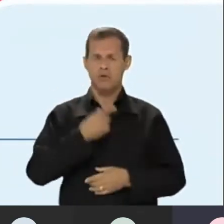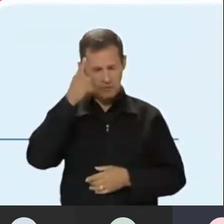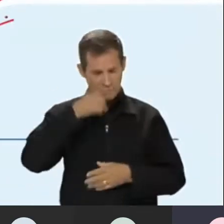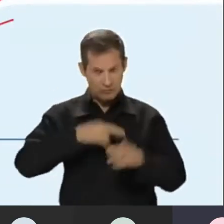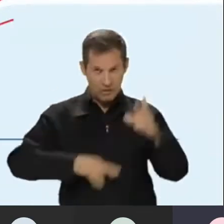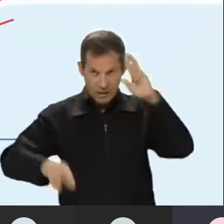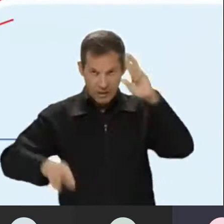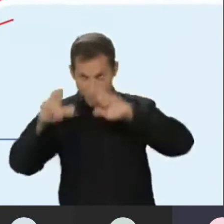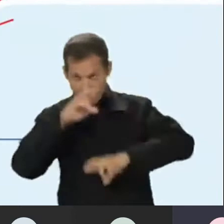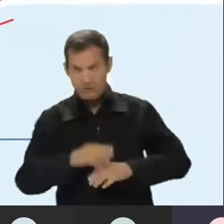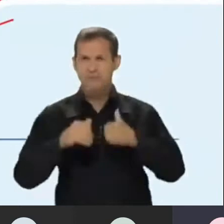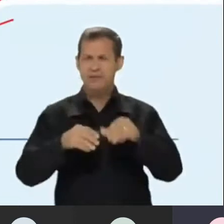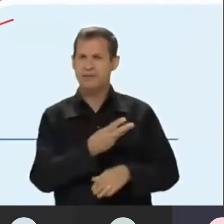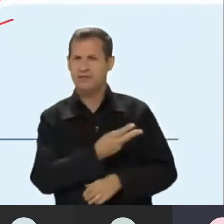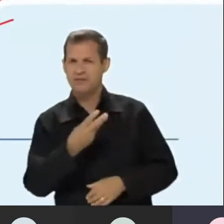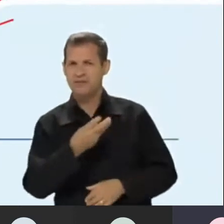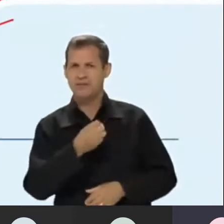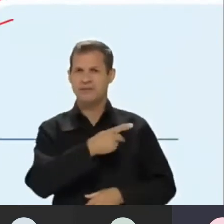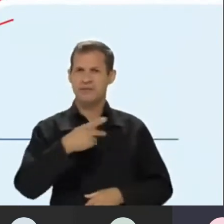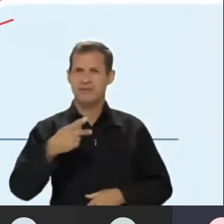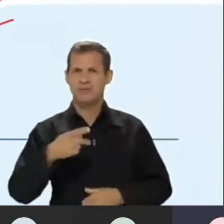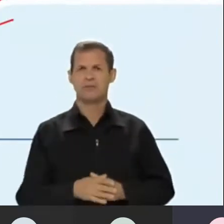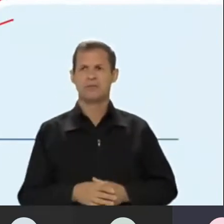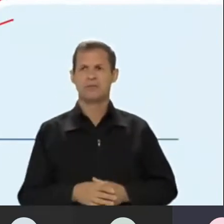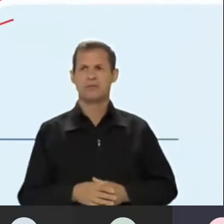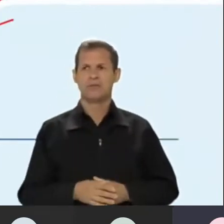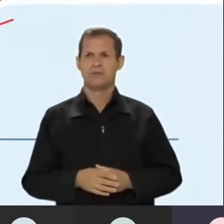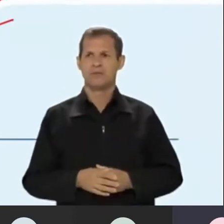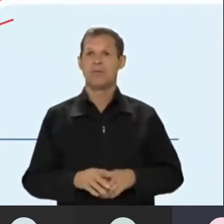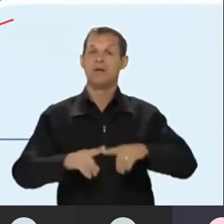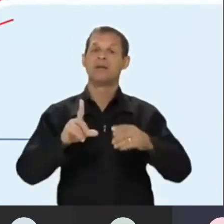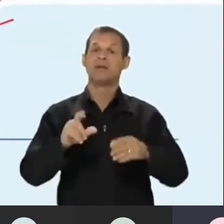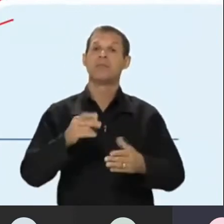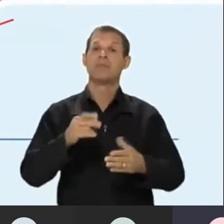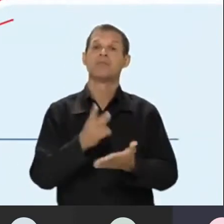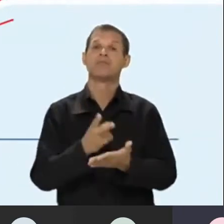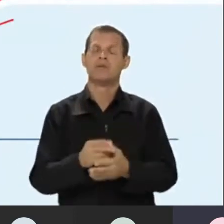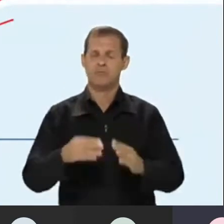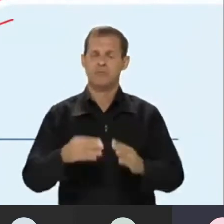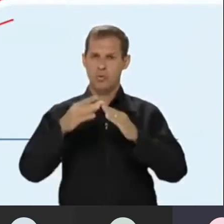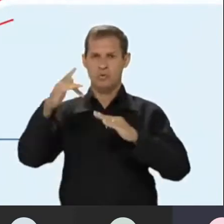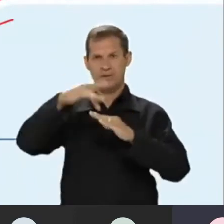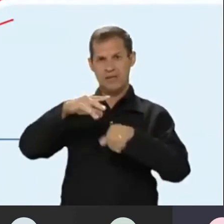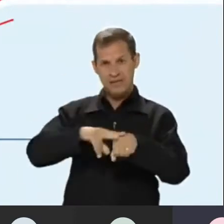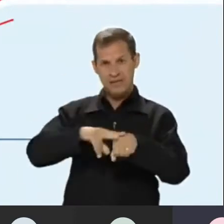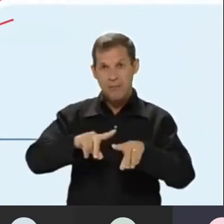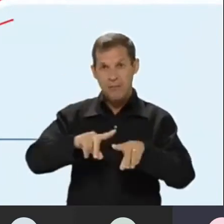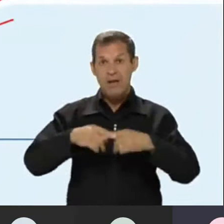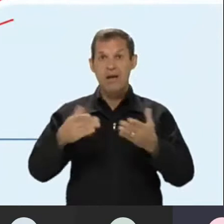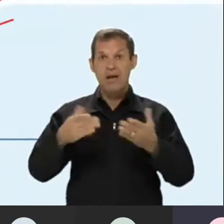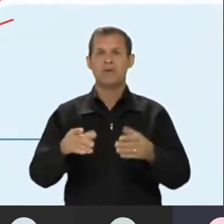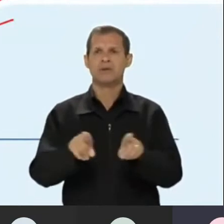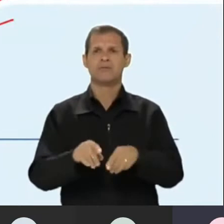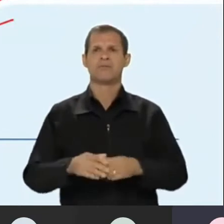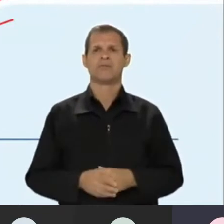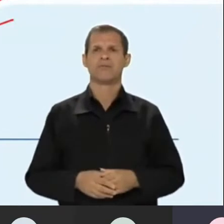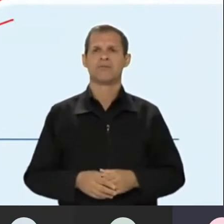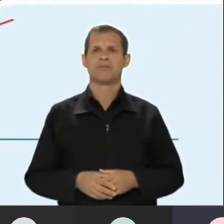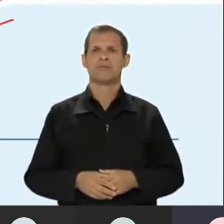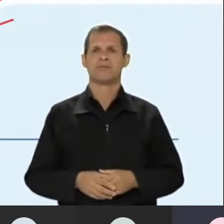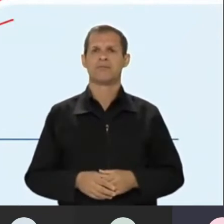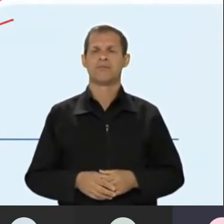Então, a gente consegue analisar essas três situações. Tá? Aqui seria só o telhado verde, aqui essa